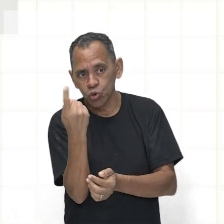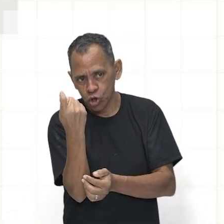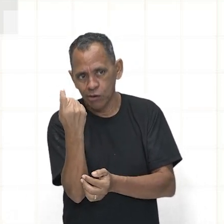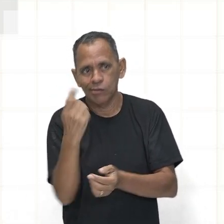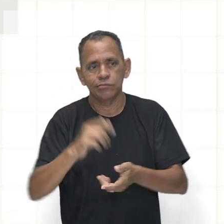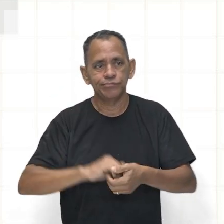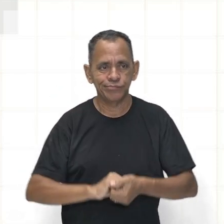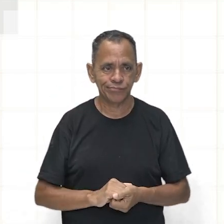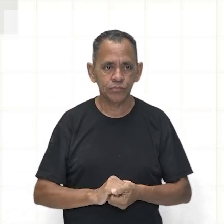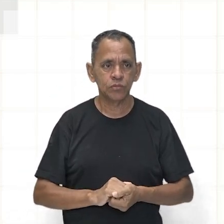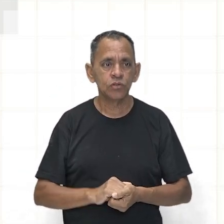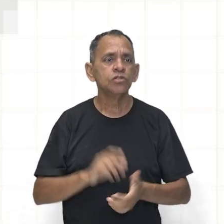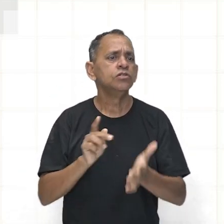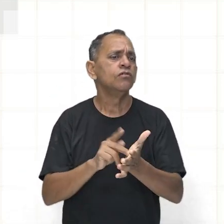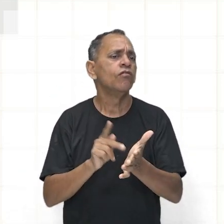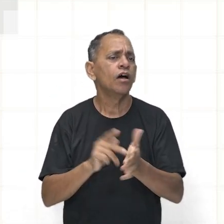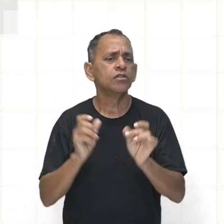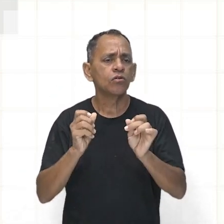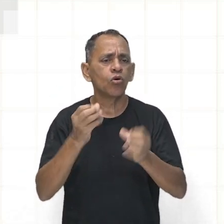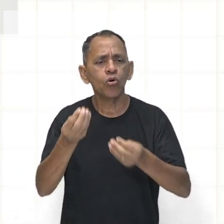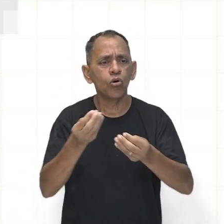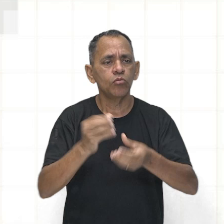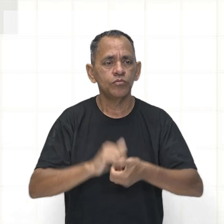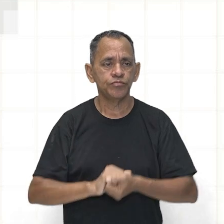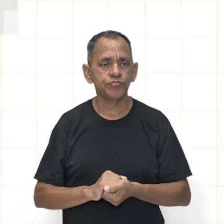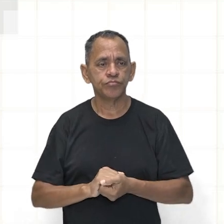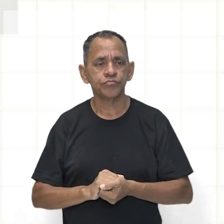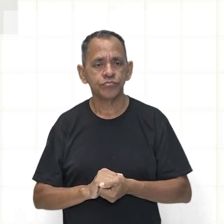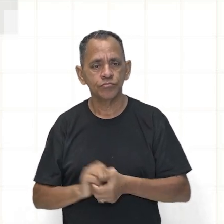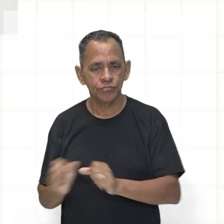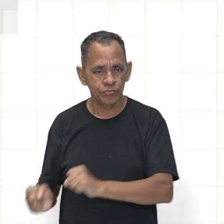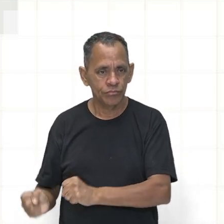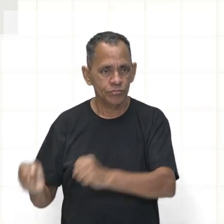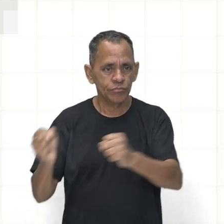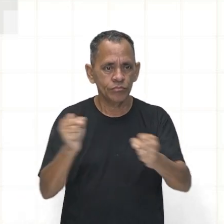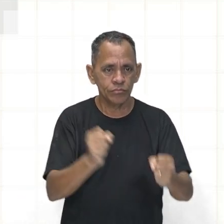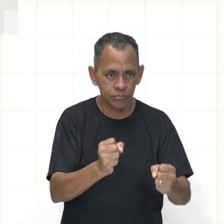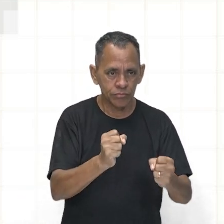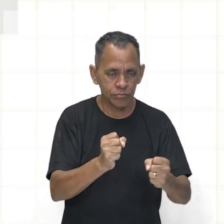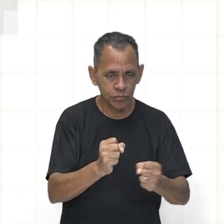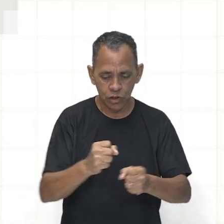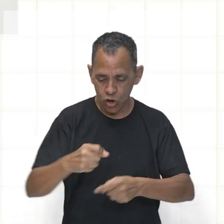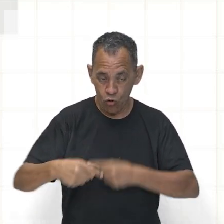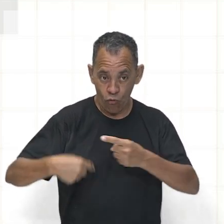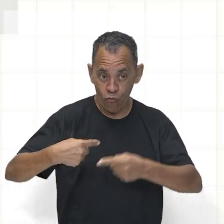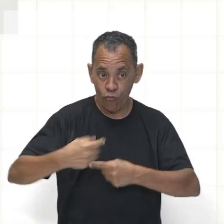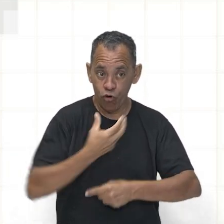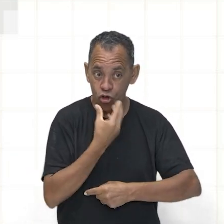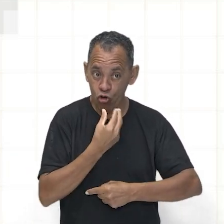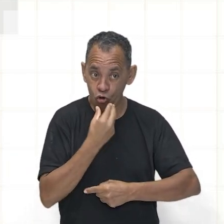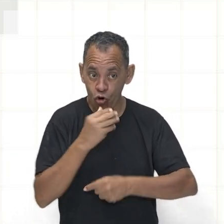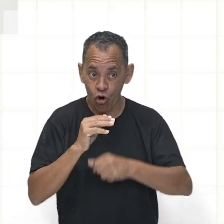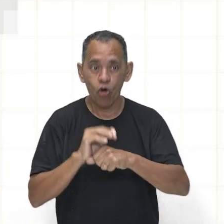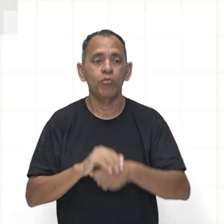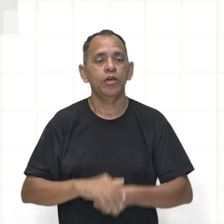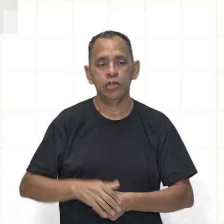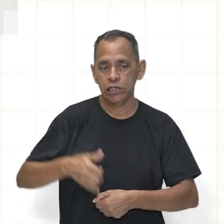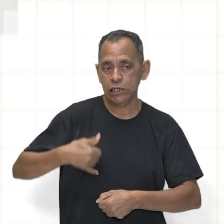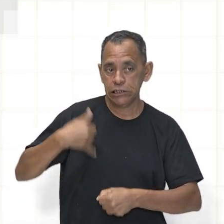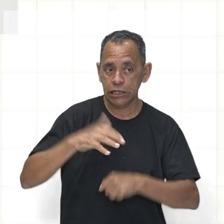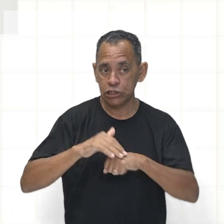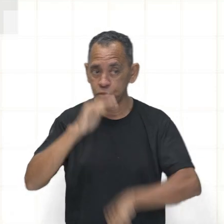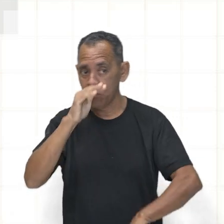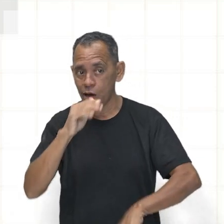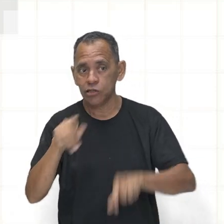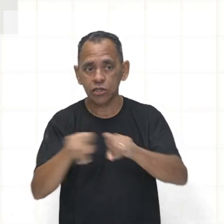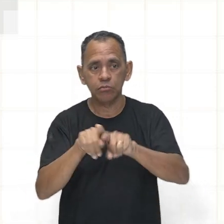ficava nas mãos de uma única família. E claro que era dado esse poder para o filho homem mais velho.